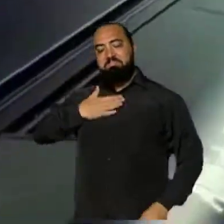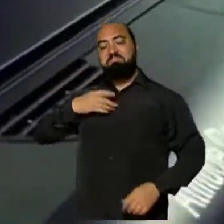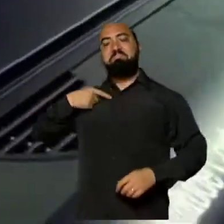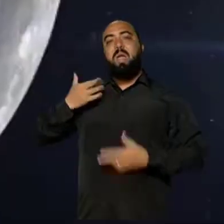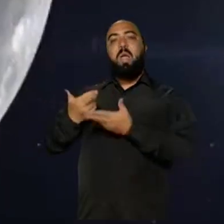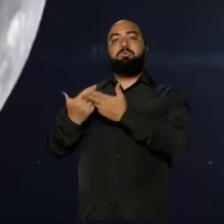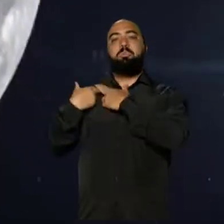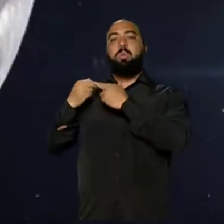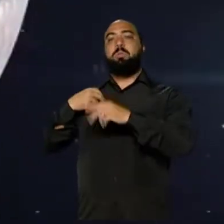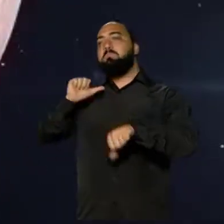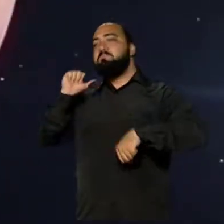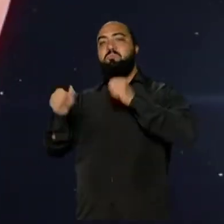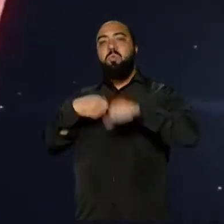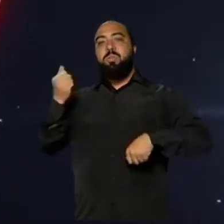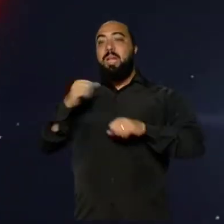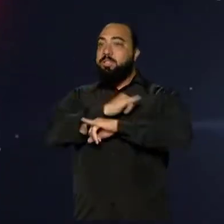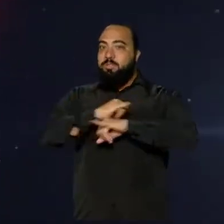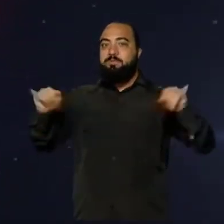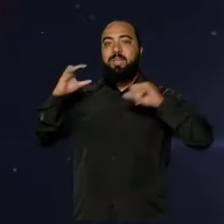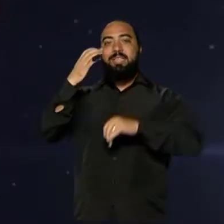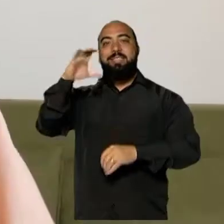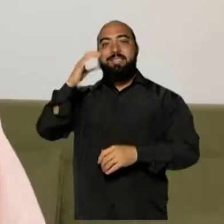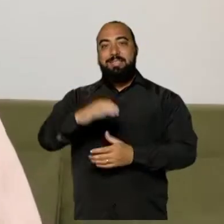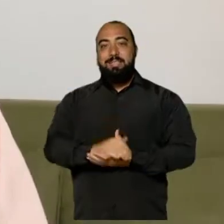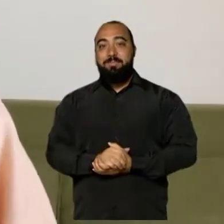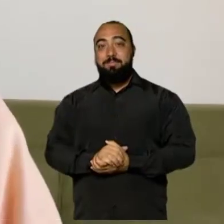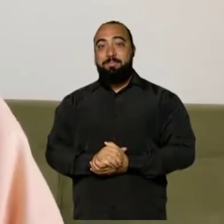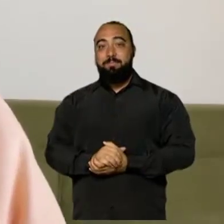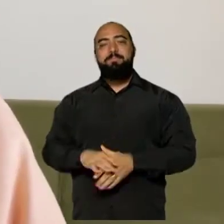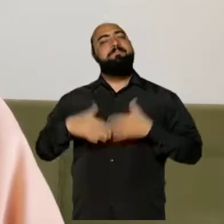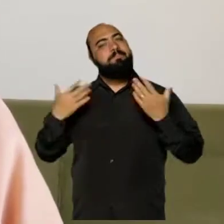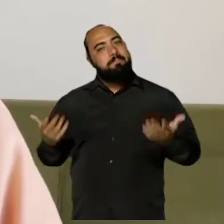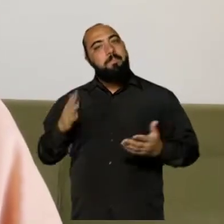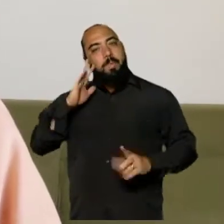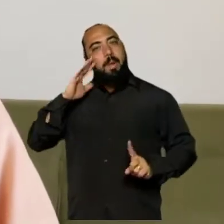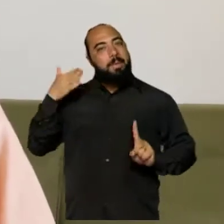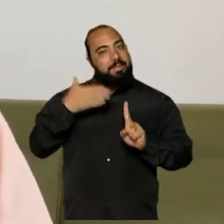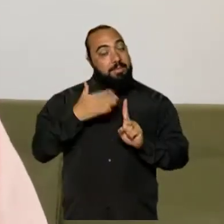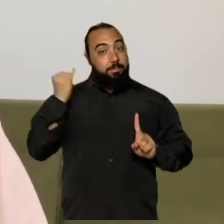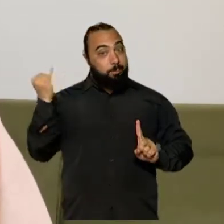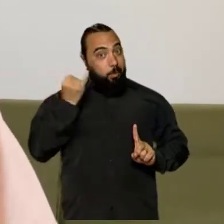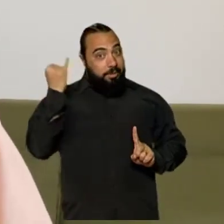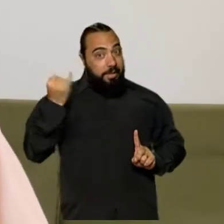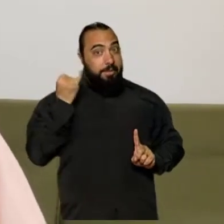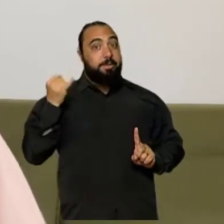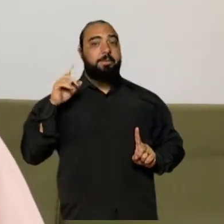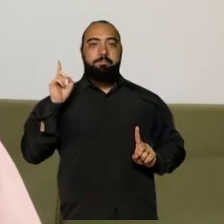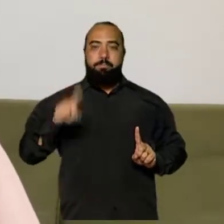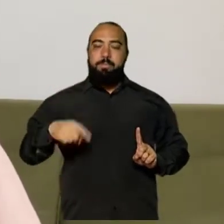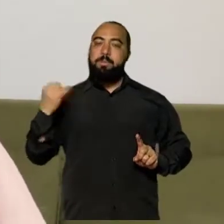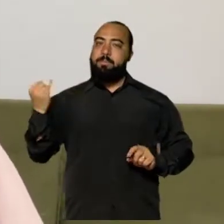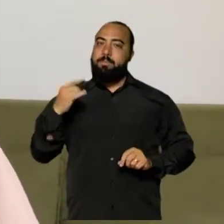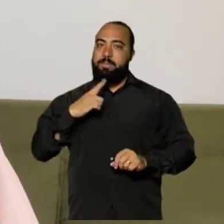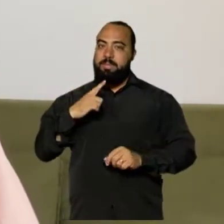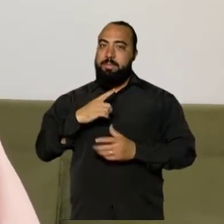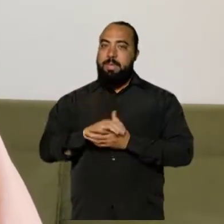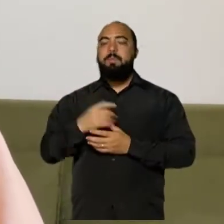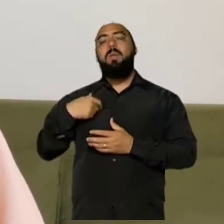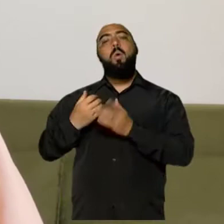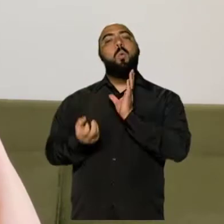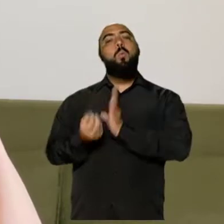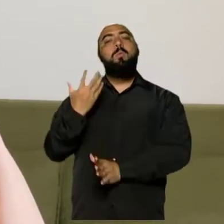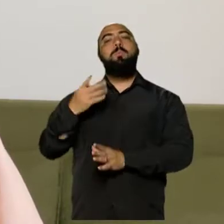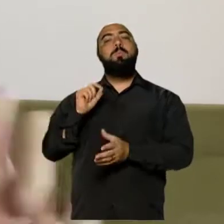de divulgação científica. Então, a questão da representatividade importa muito. Então, eu comecei a escrever alguns